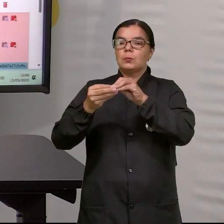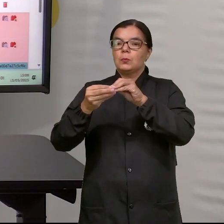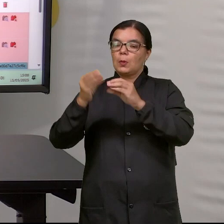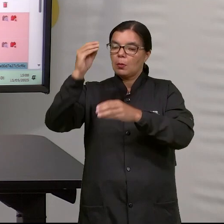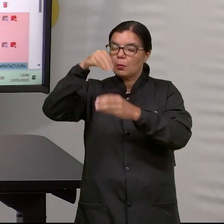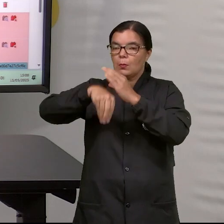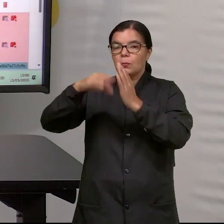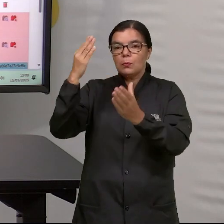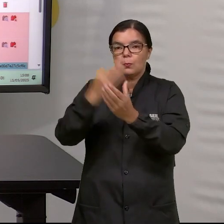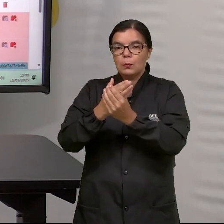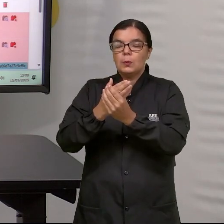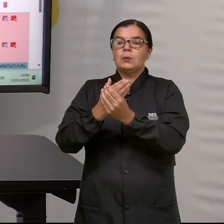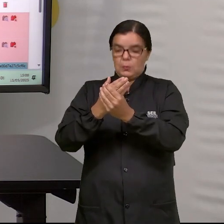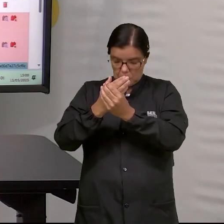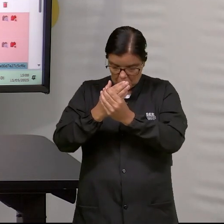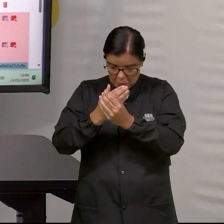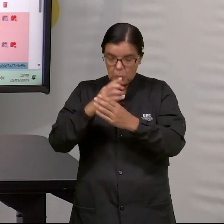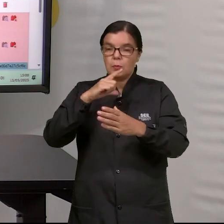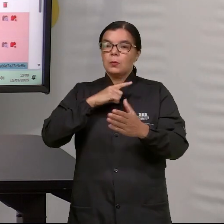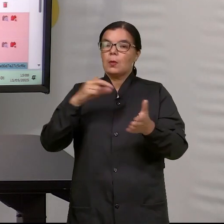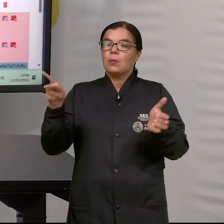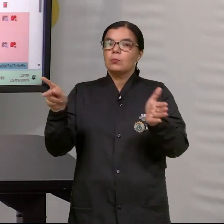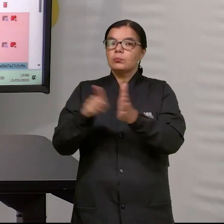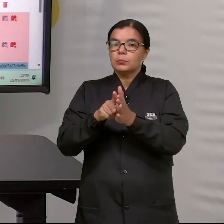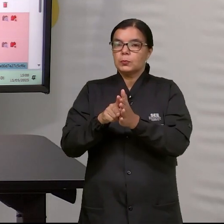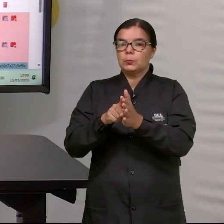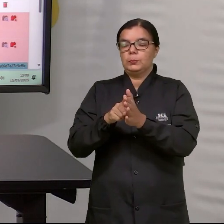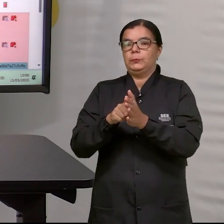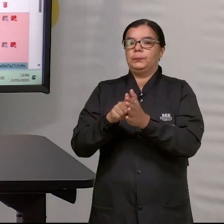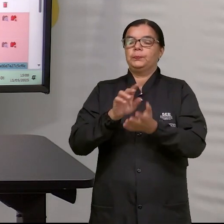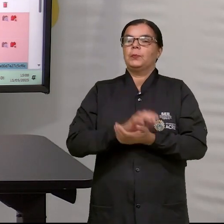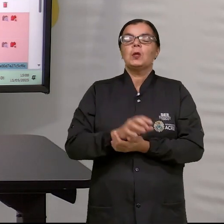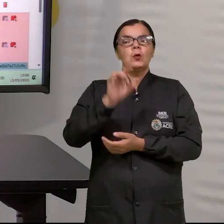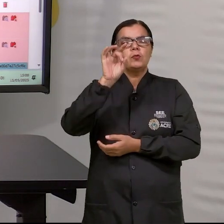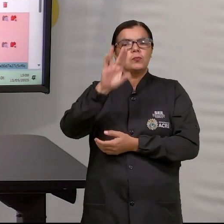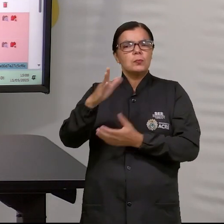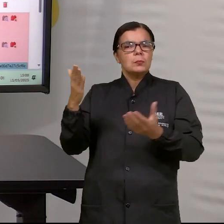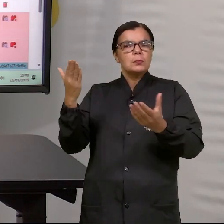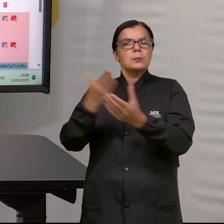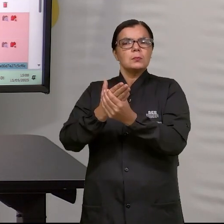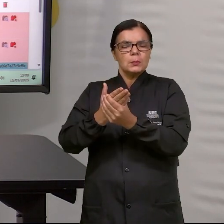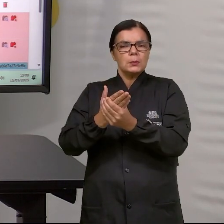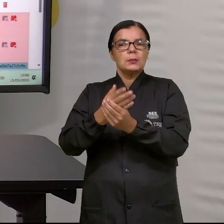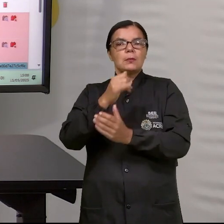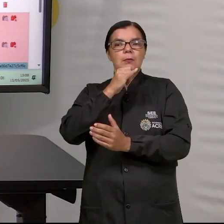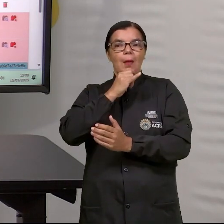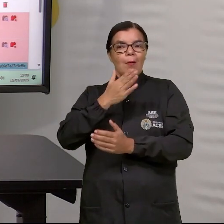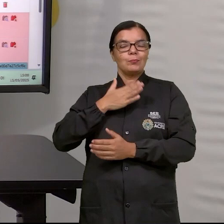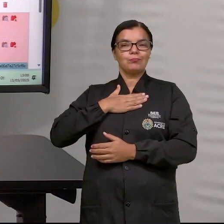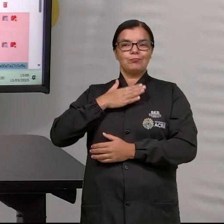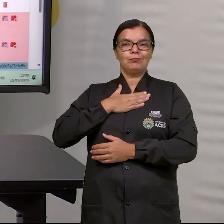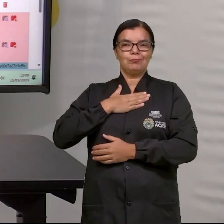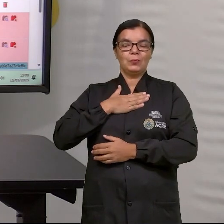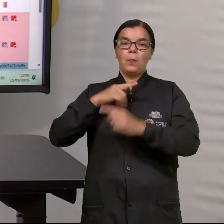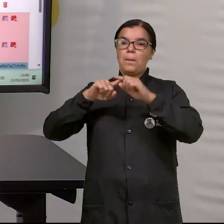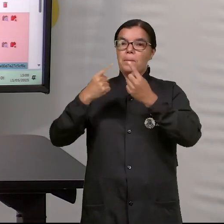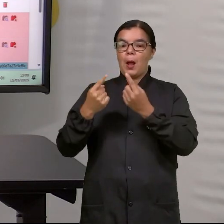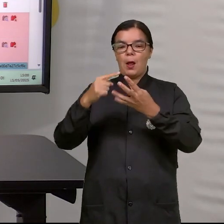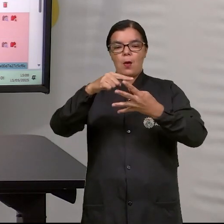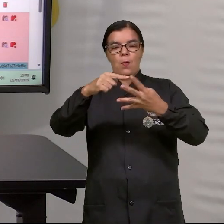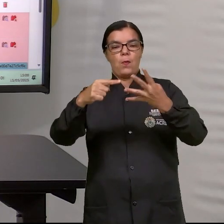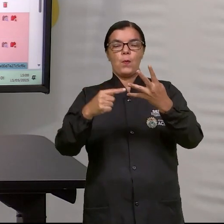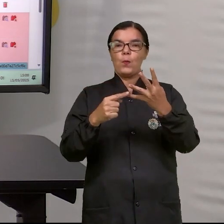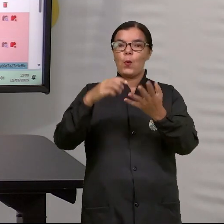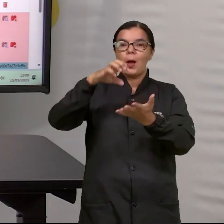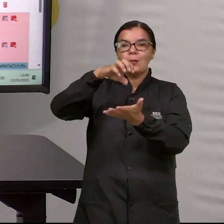processo, tem um processo específico para fazer isso. Só que esse processo está, por exemplo, comigo, mas tem mais 4 setores que